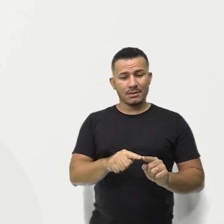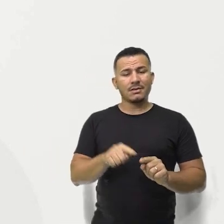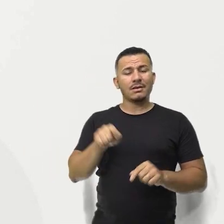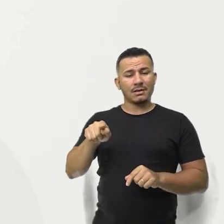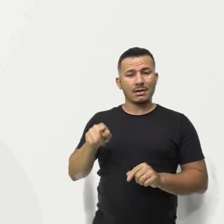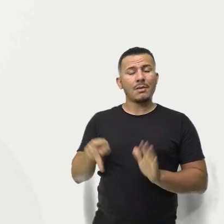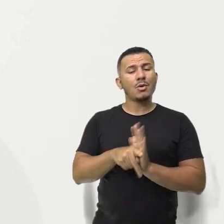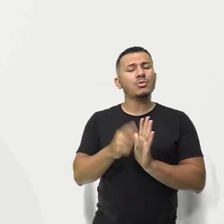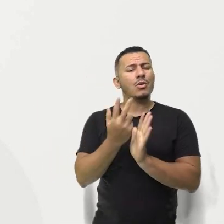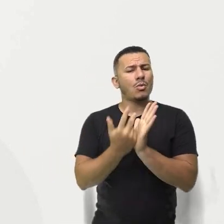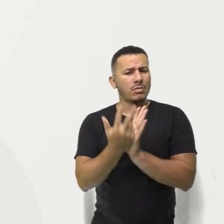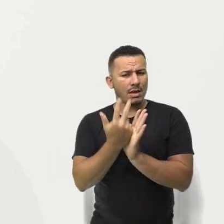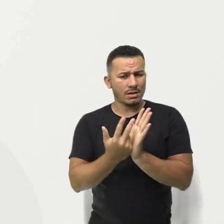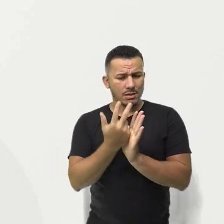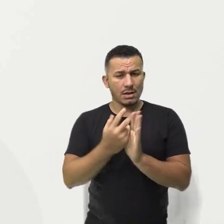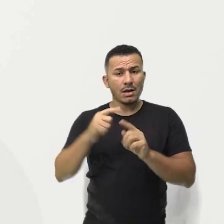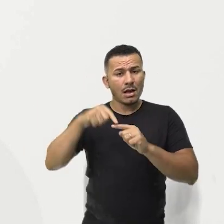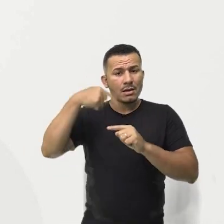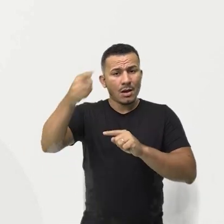ampliada.